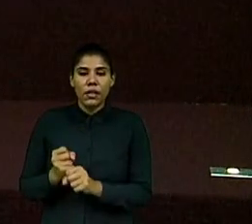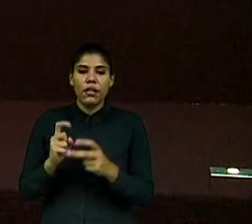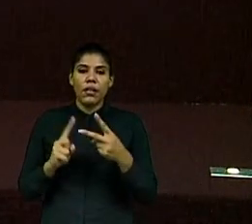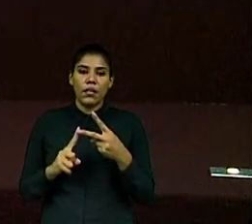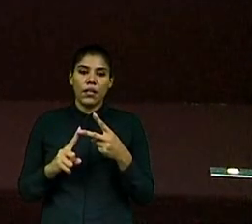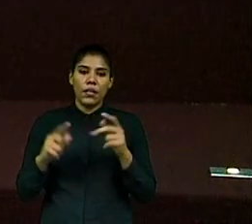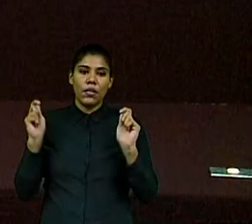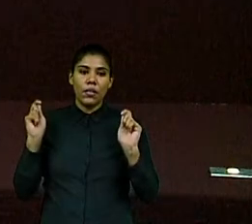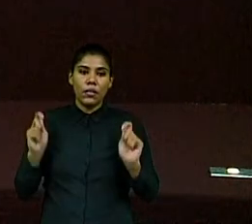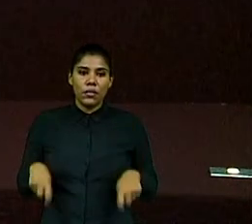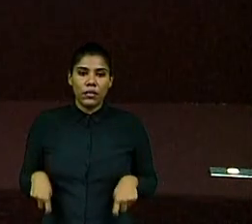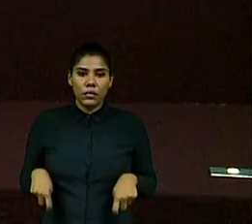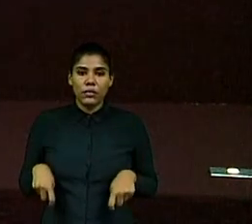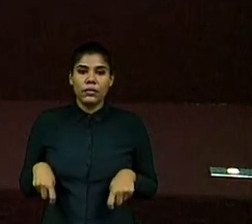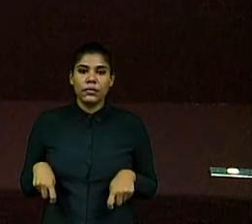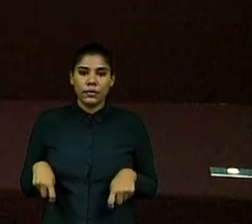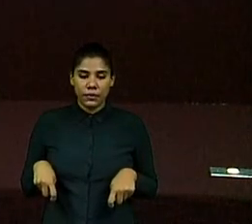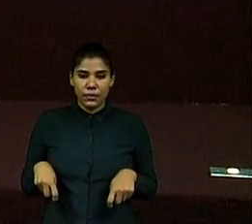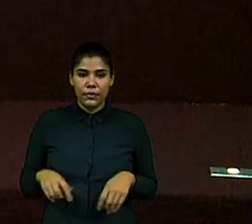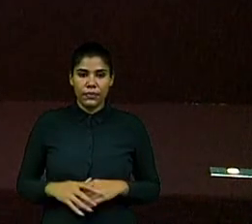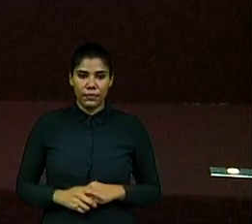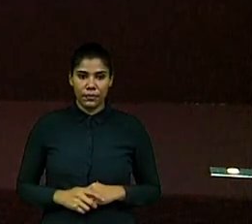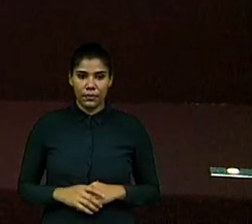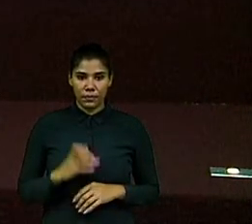dar esses print final